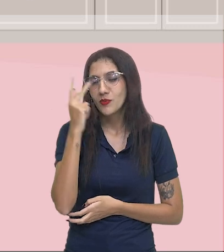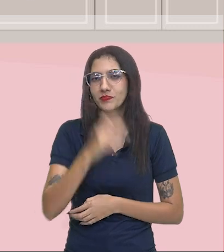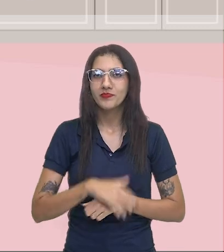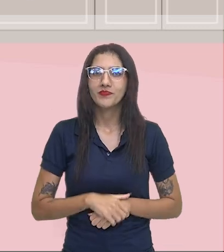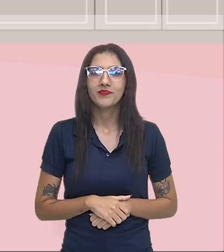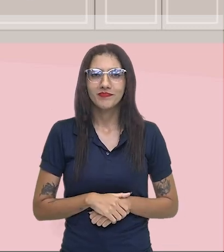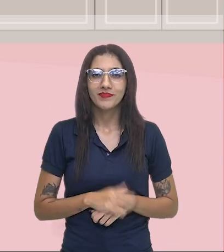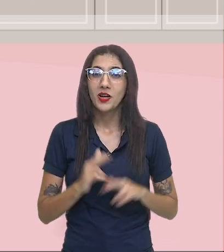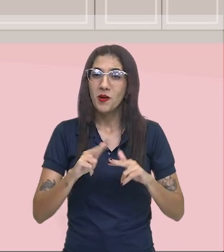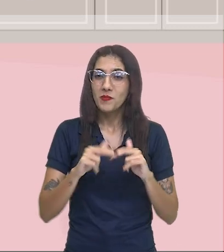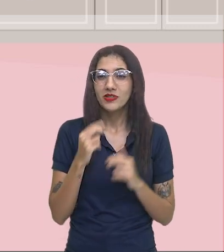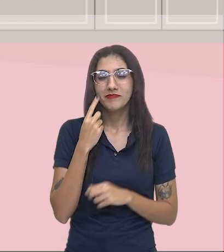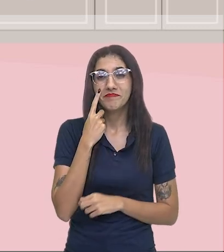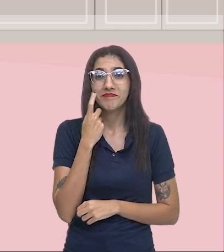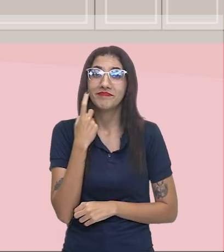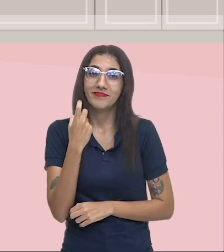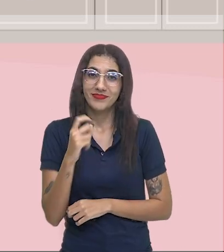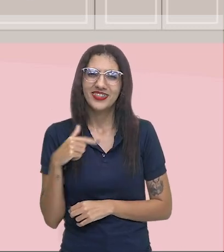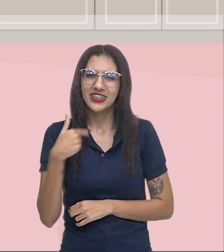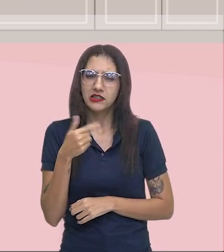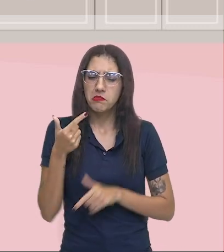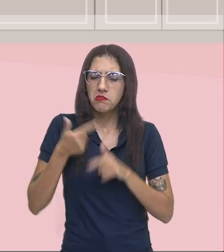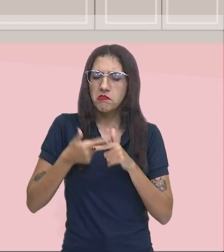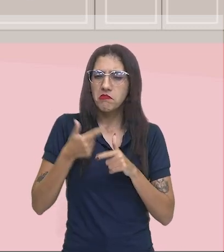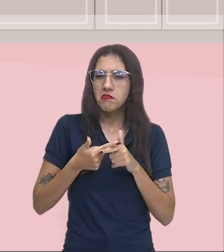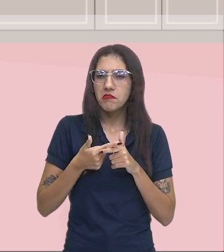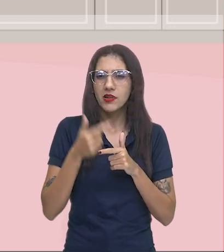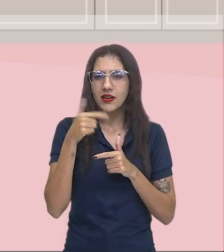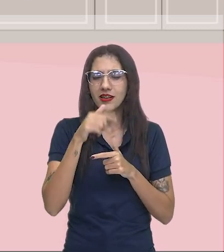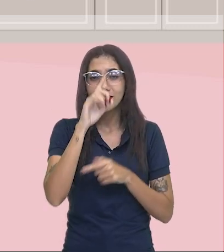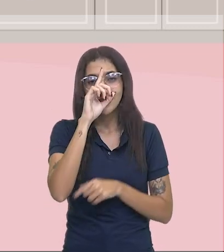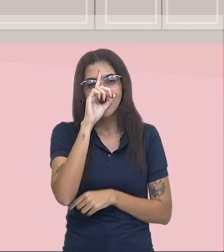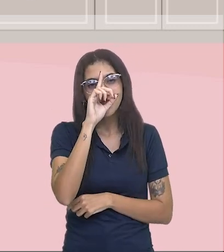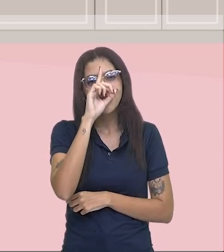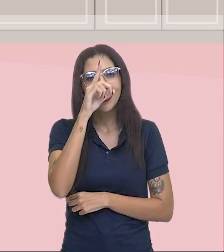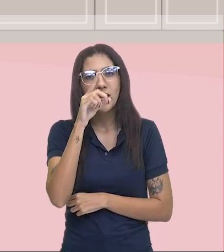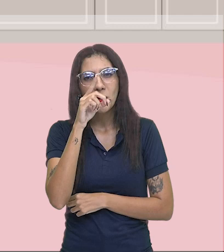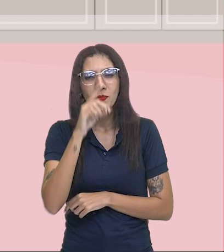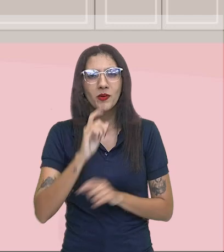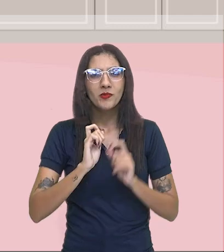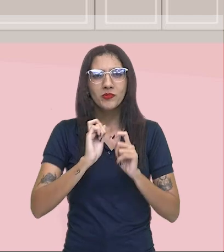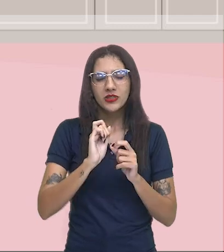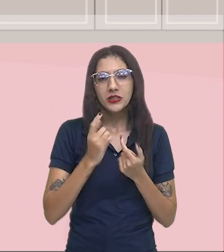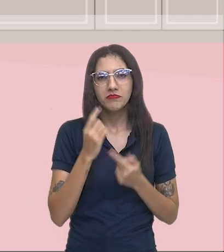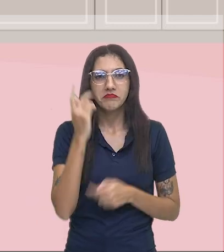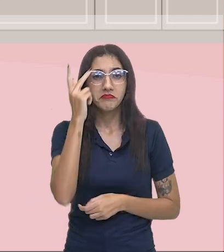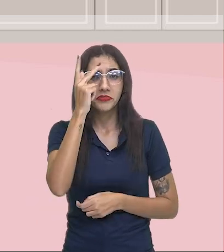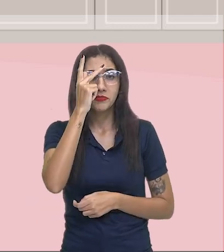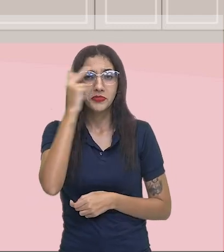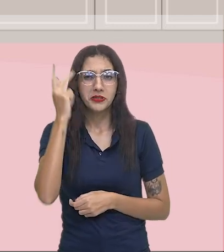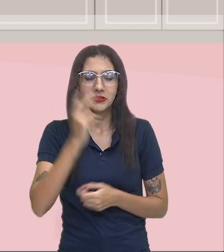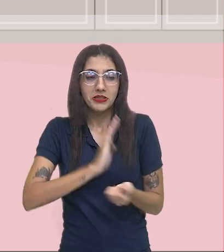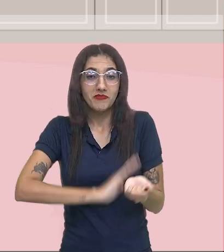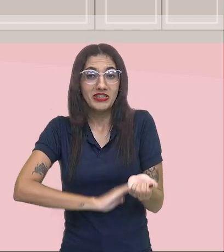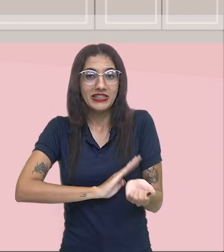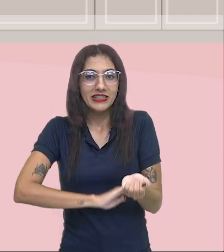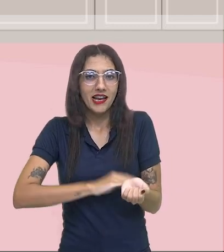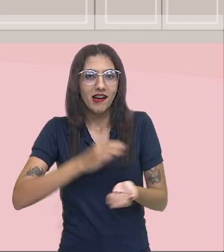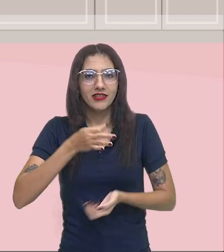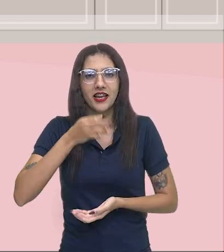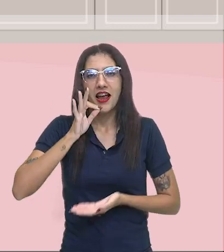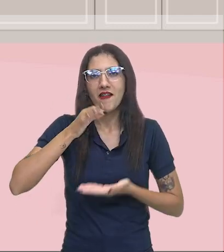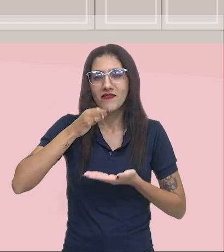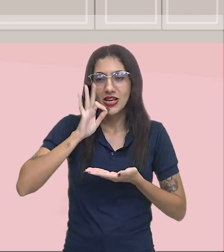interessante questionar sociologicamente e juridicamente os viciados em café. Porque